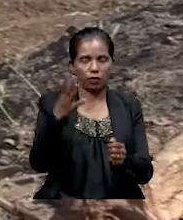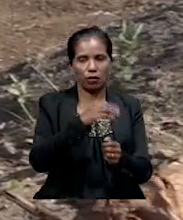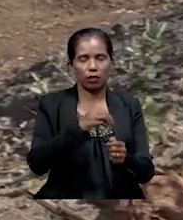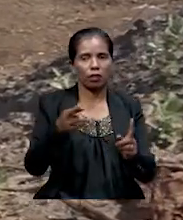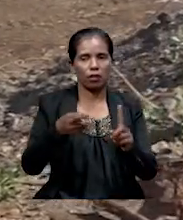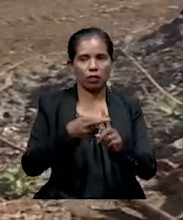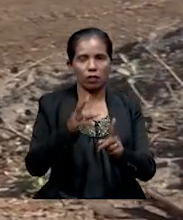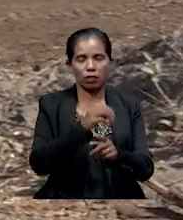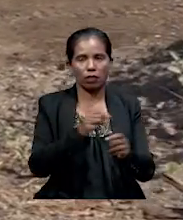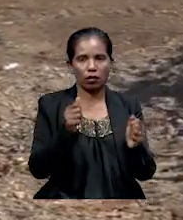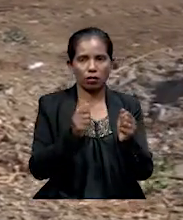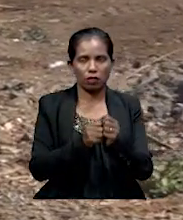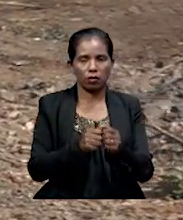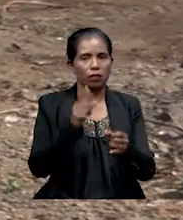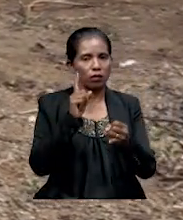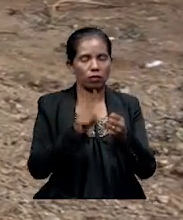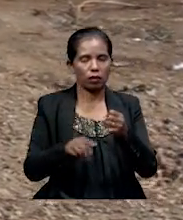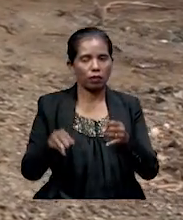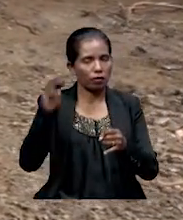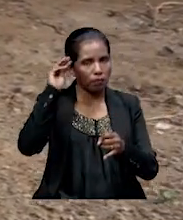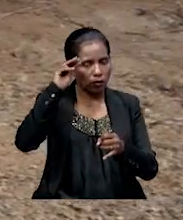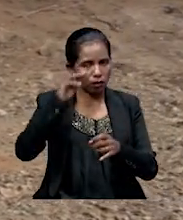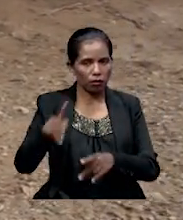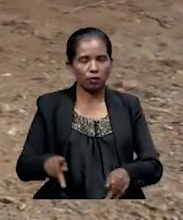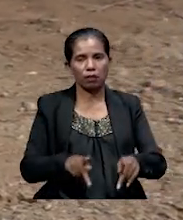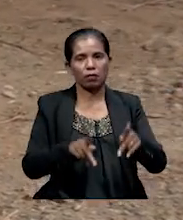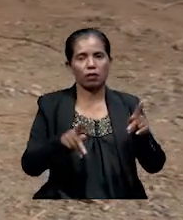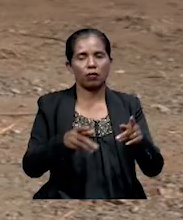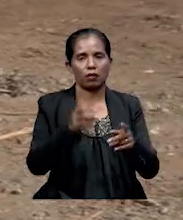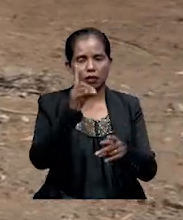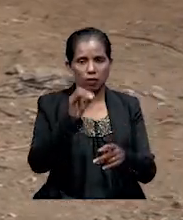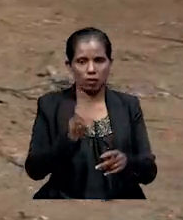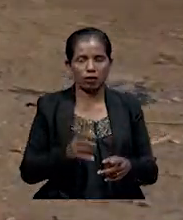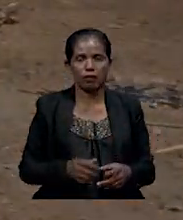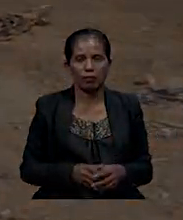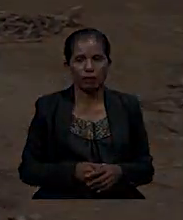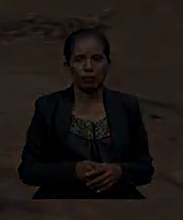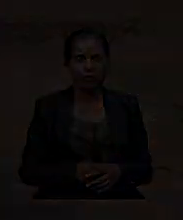né, no dar último cemitério público ba município dele. Abraão Amaral, GMN.